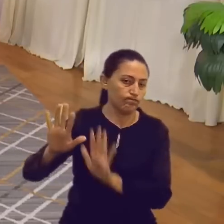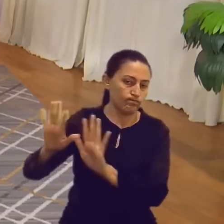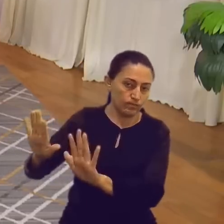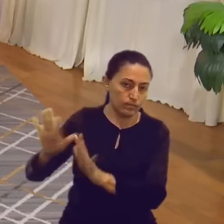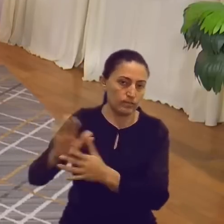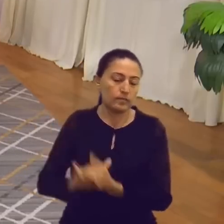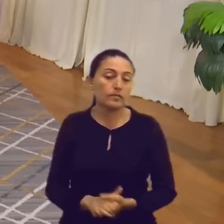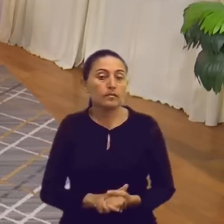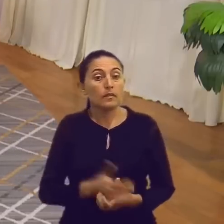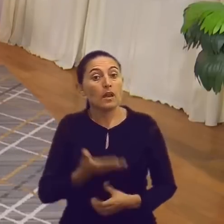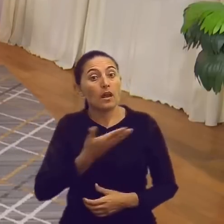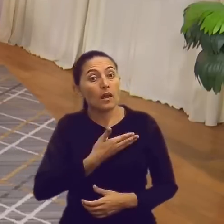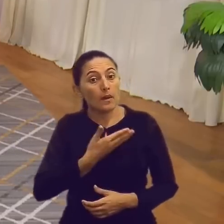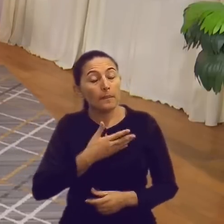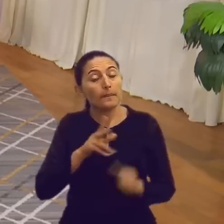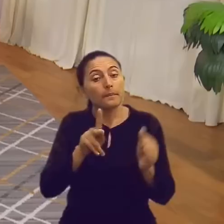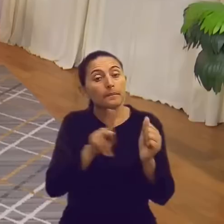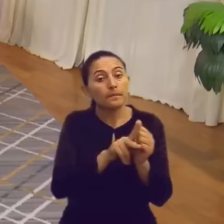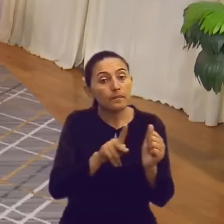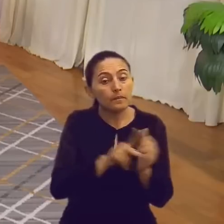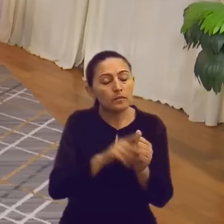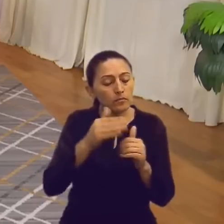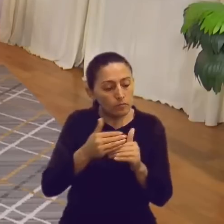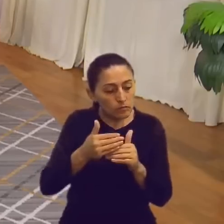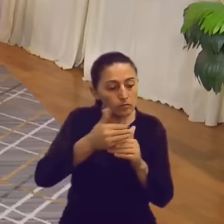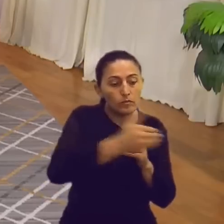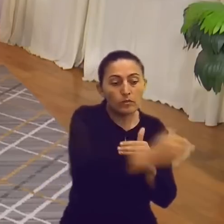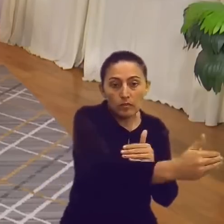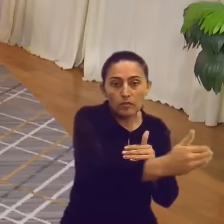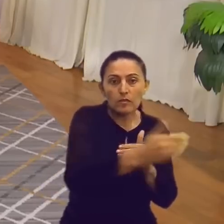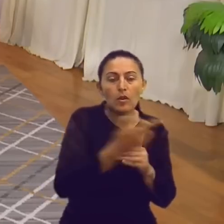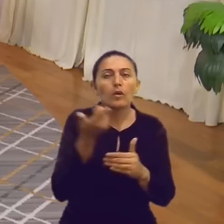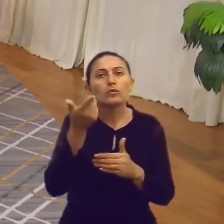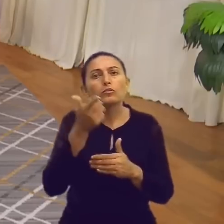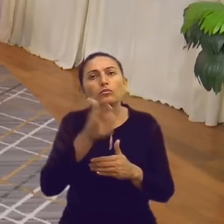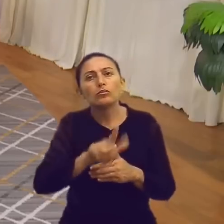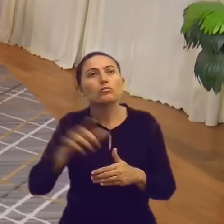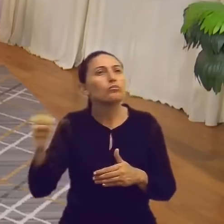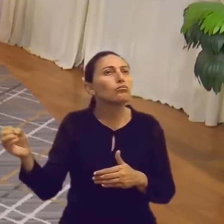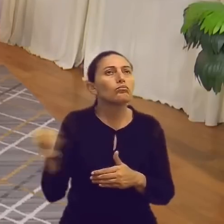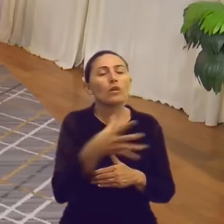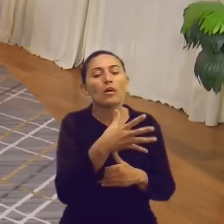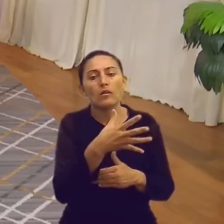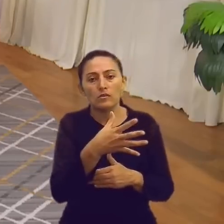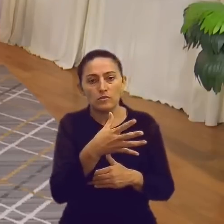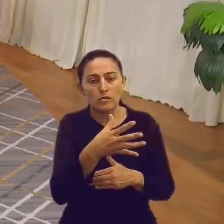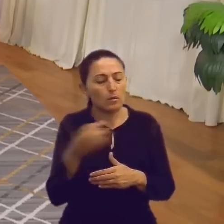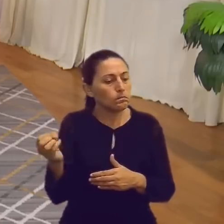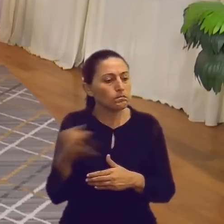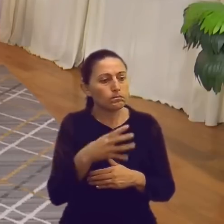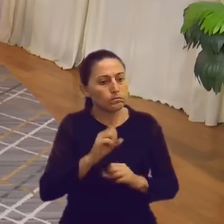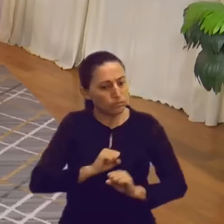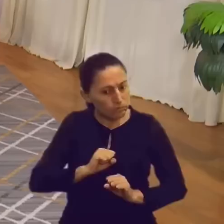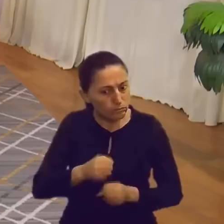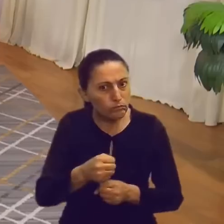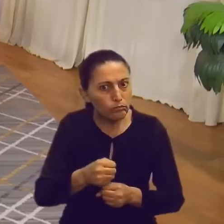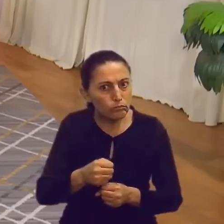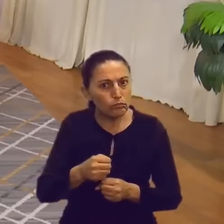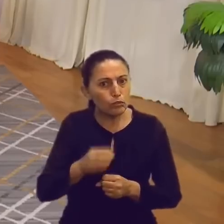Queridos, Pedro, a partir daquele momento, seria uma outra pessoa. Aquela pessoa que era impulsiva, que